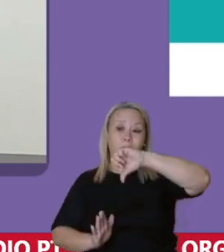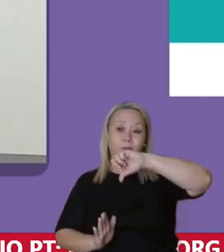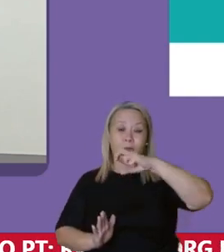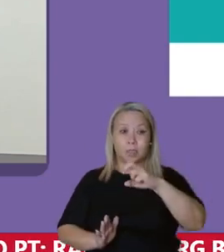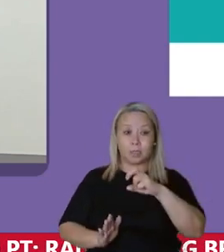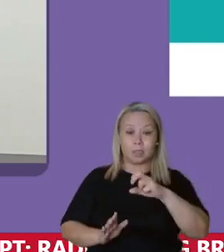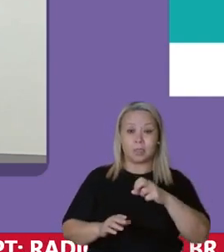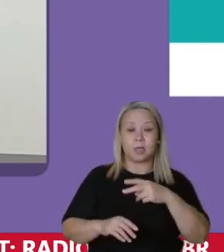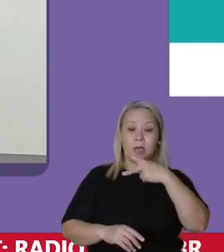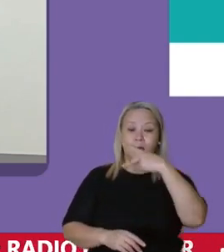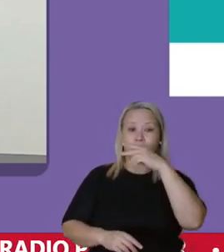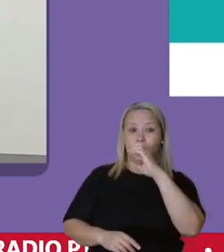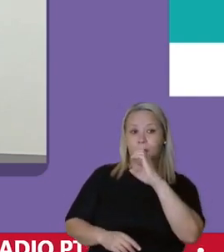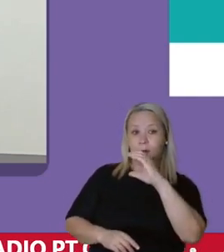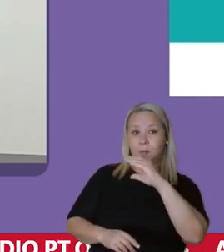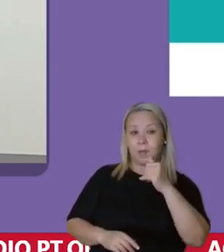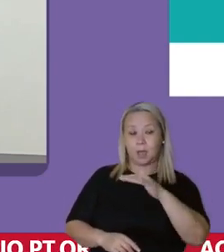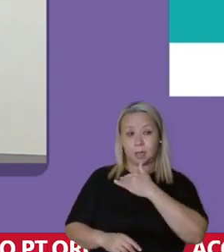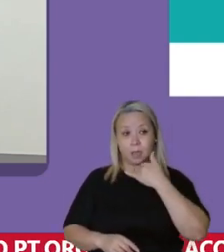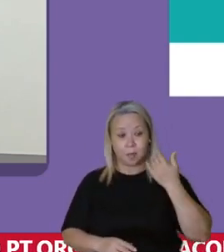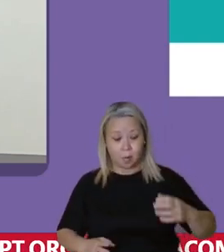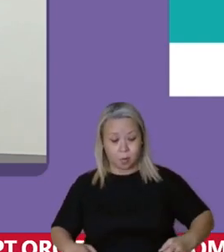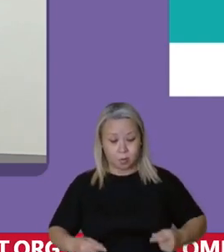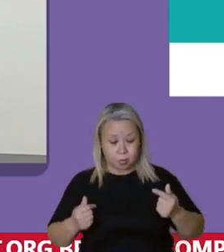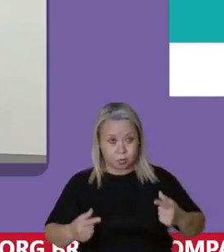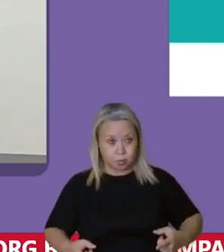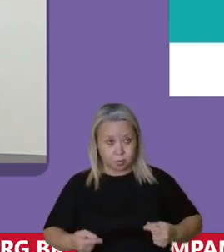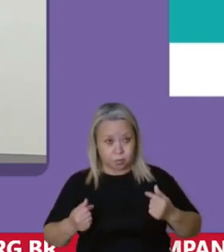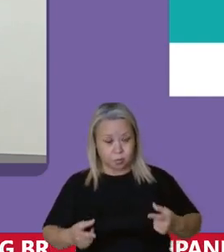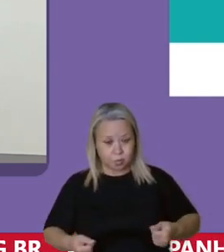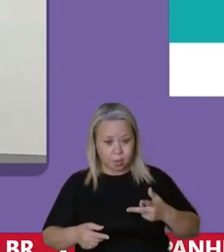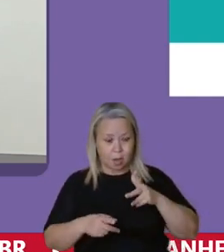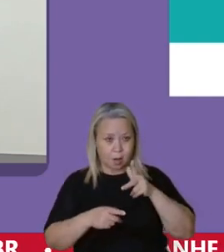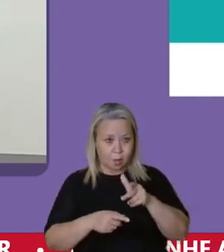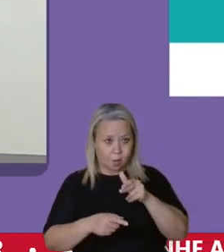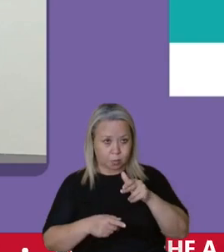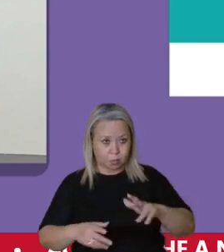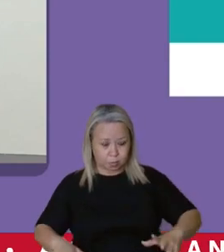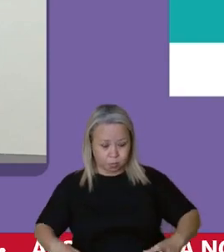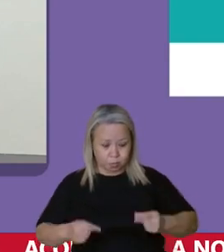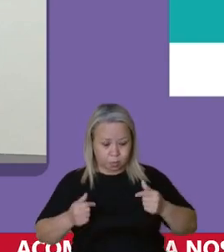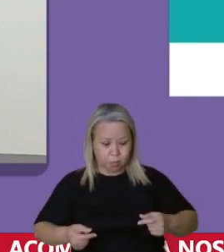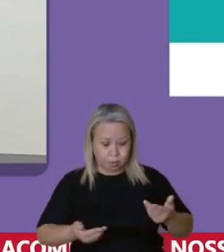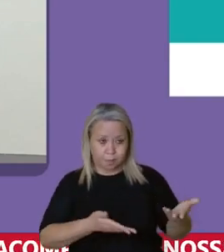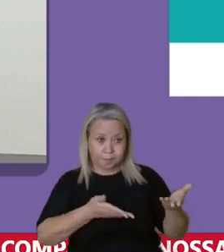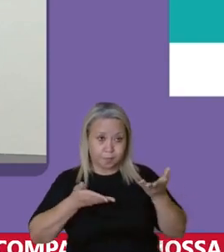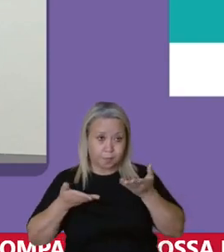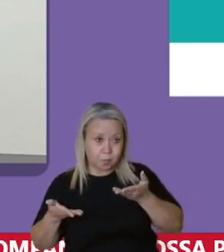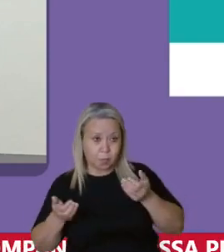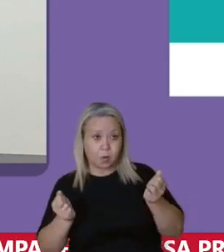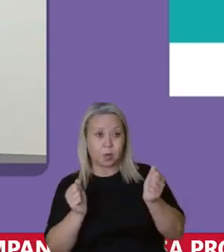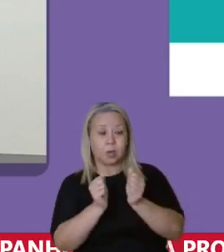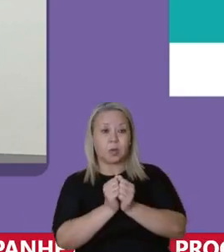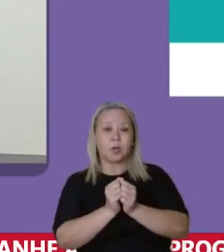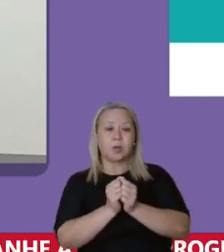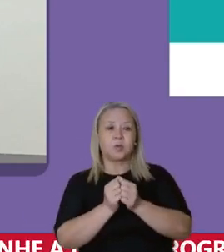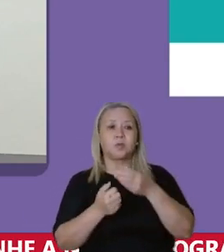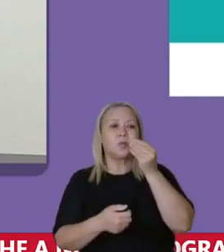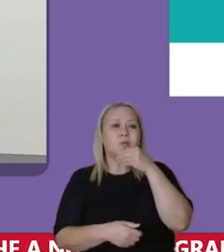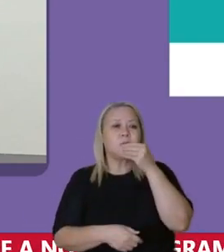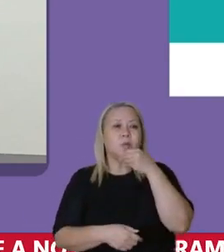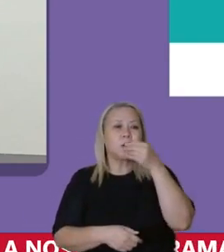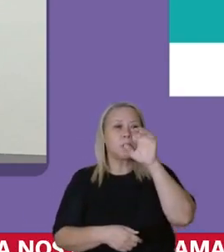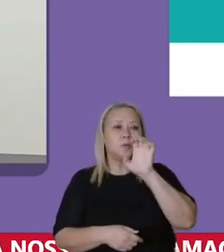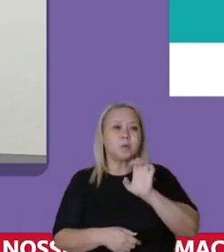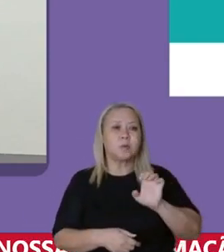morte, a PEC dos gastos, o corte dos gastos, que trouxe consigo o desmonte do Estado,